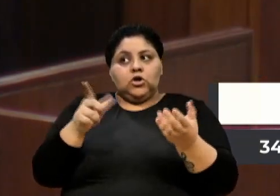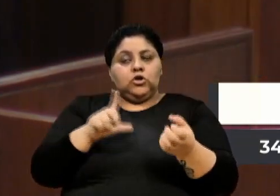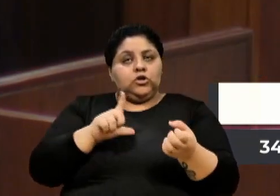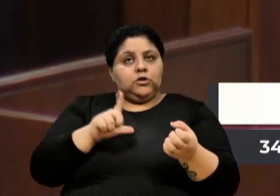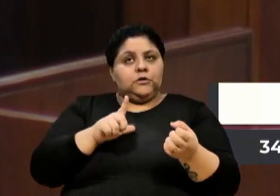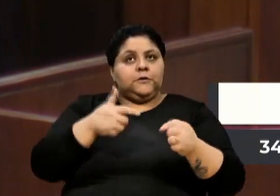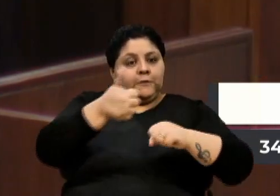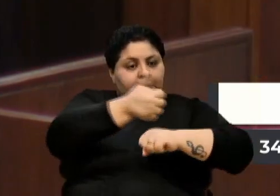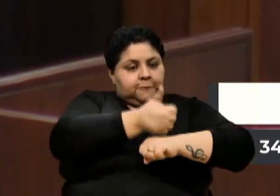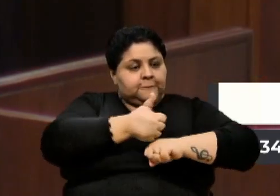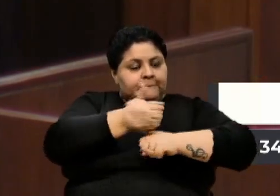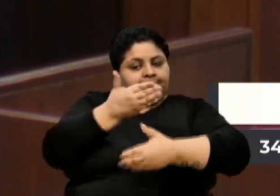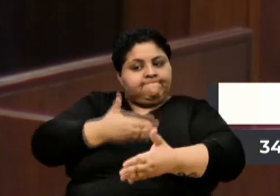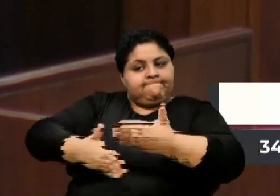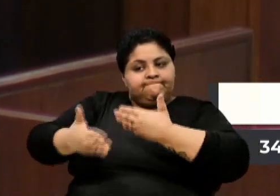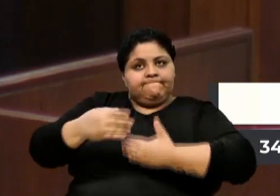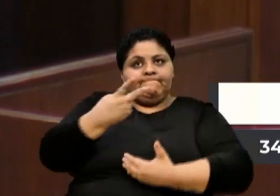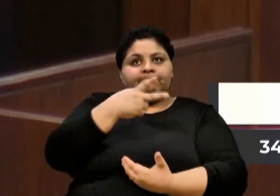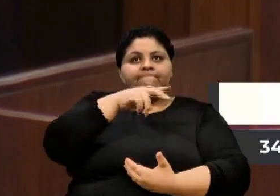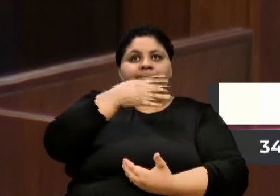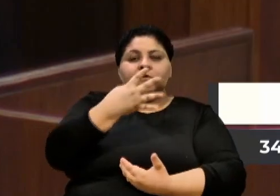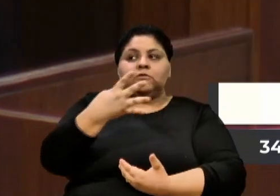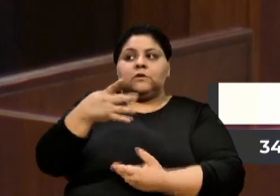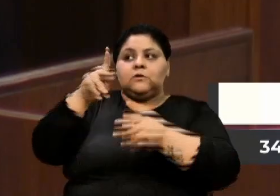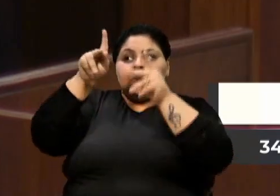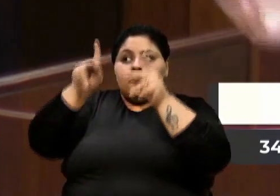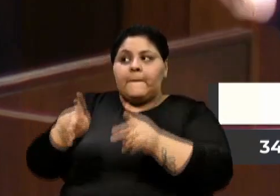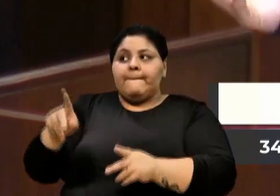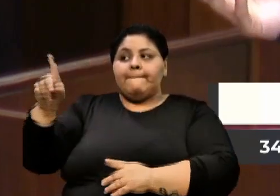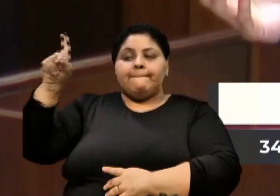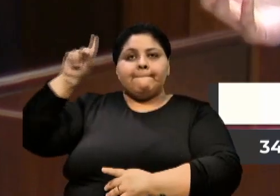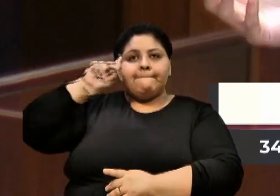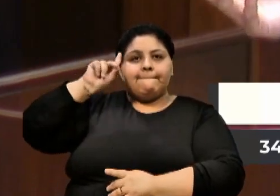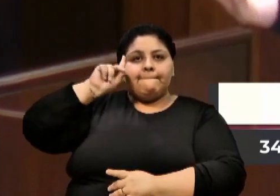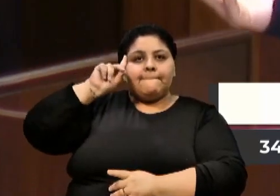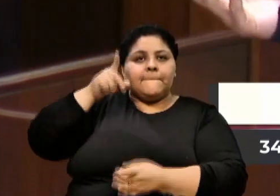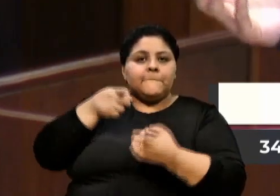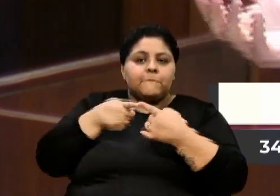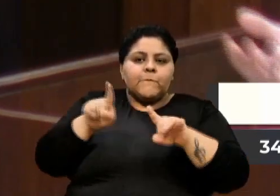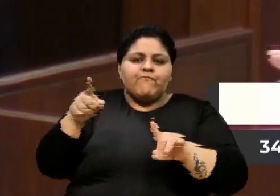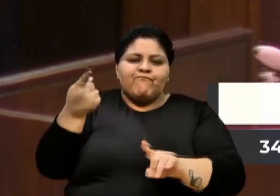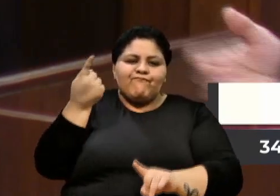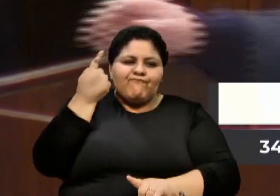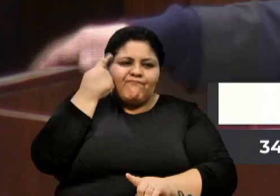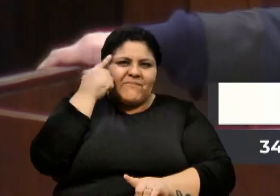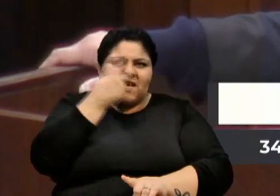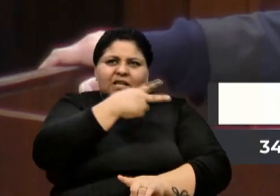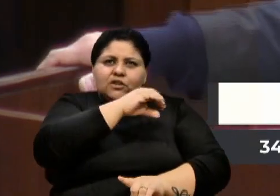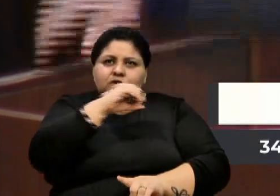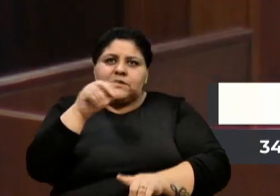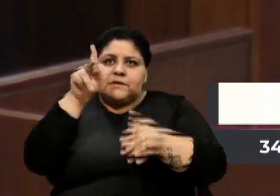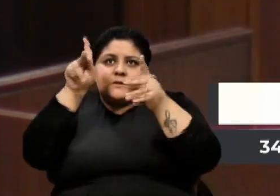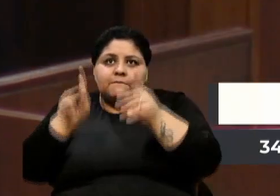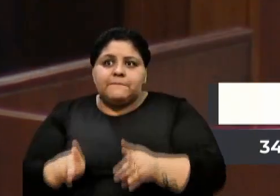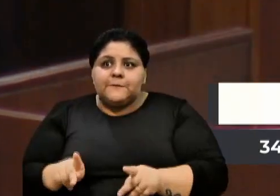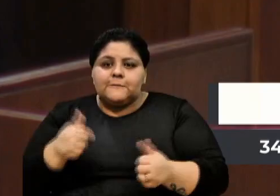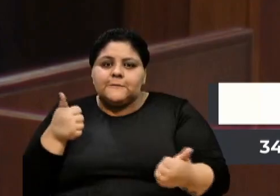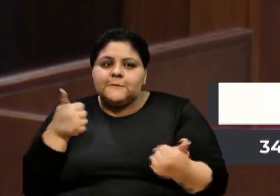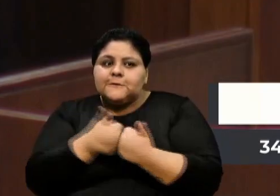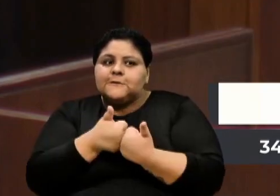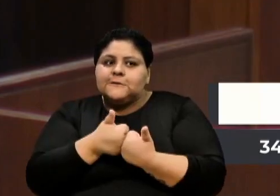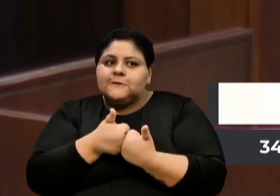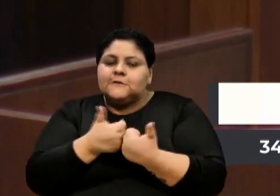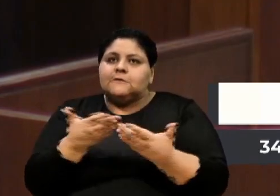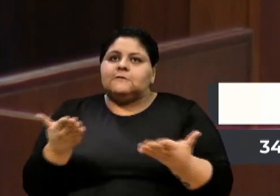atende 24 consultas por dia, mas imagina, 200 pessoas aproximadamente numa fila, onde está lá a